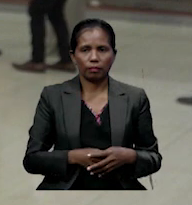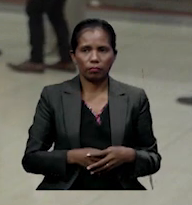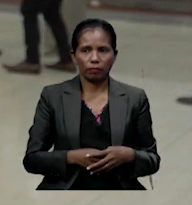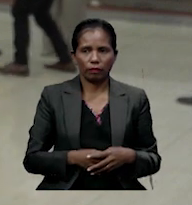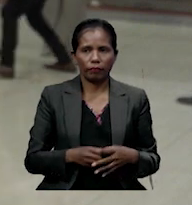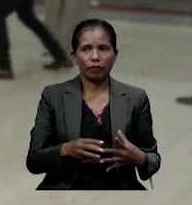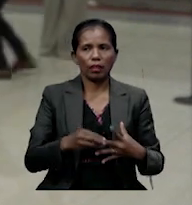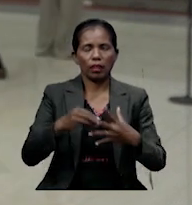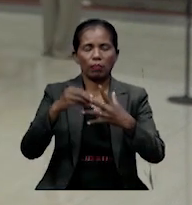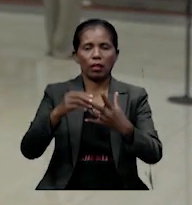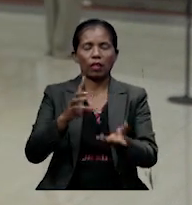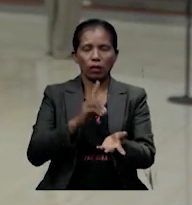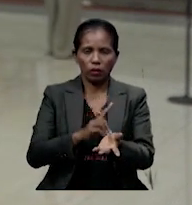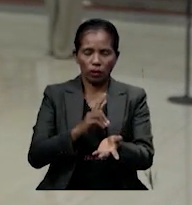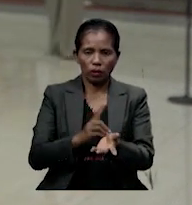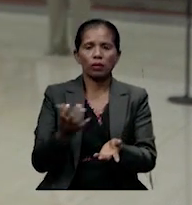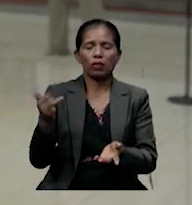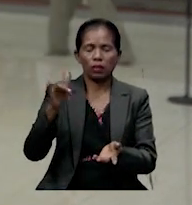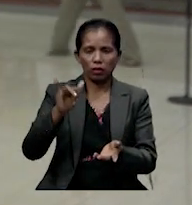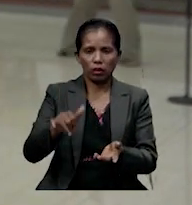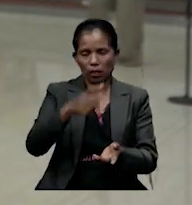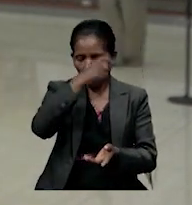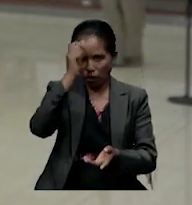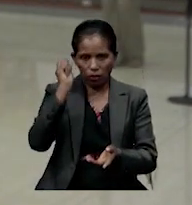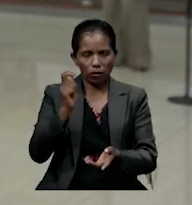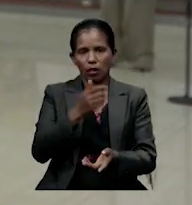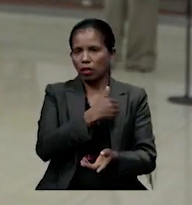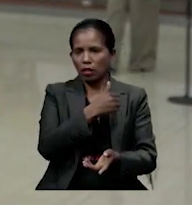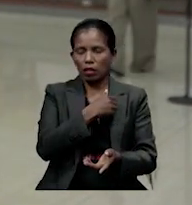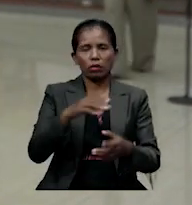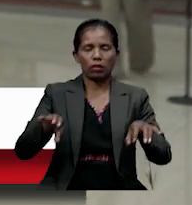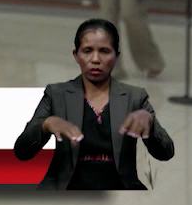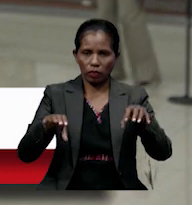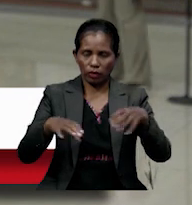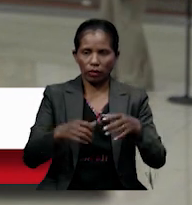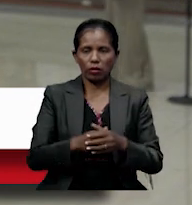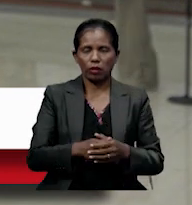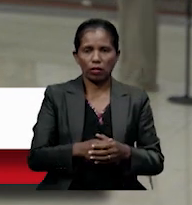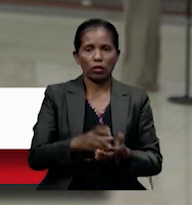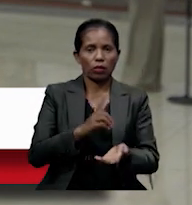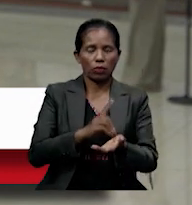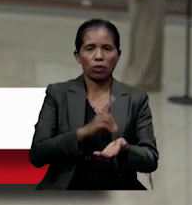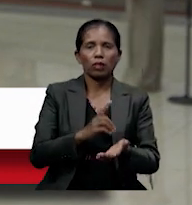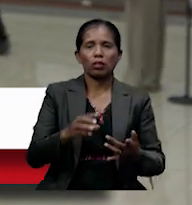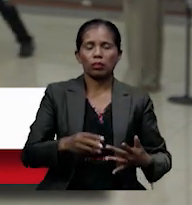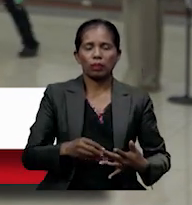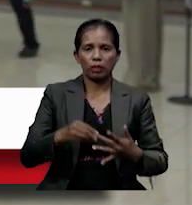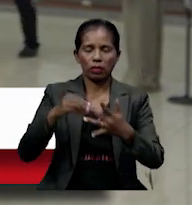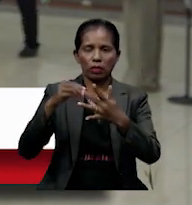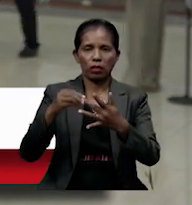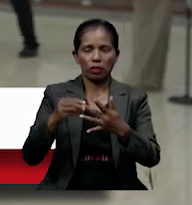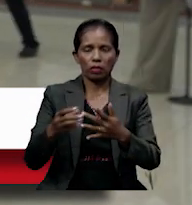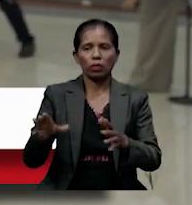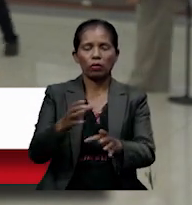lilu ba médico sira nebe gradua mas sida o serviço e médico especialista sira nebe ba assistir